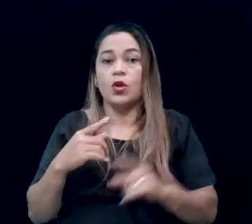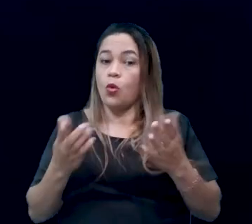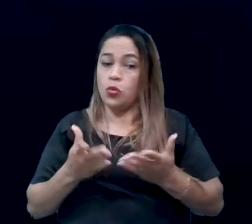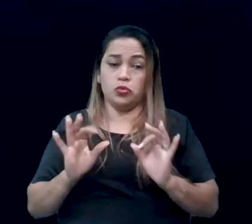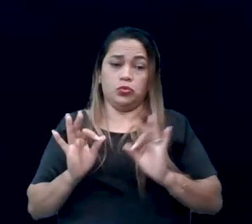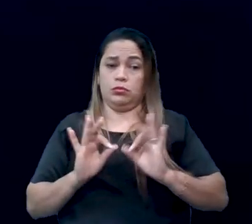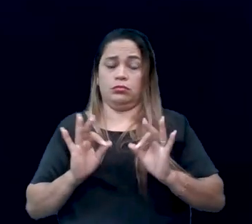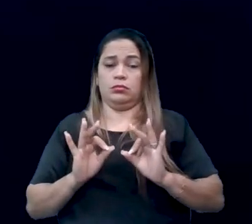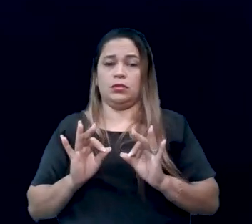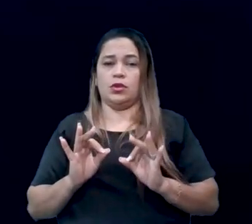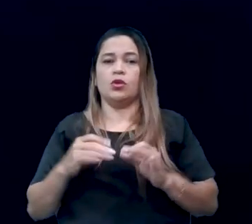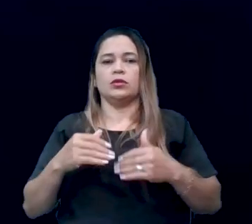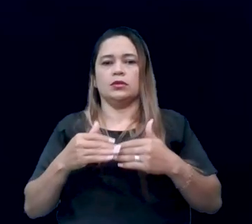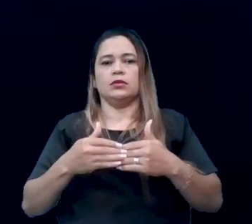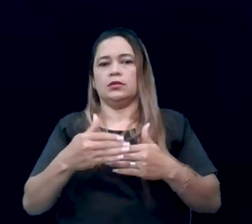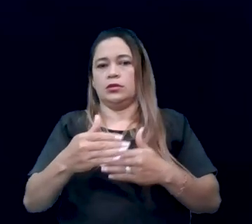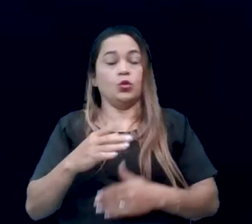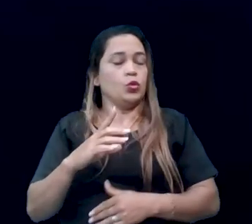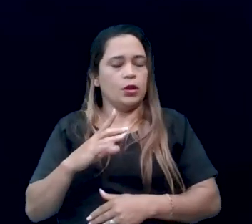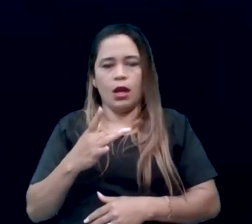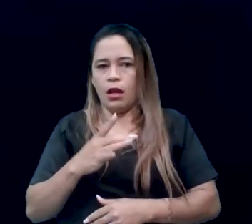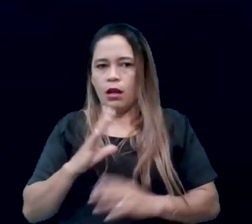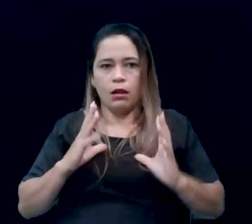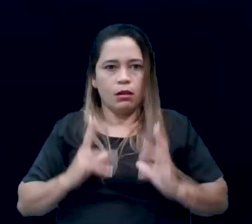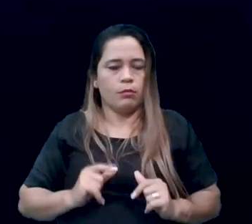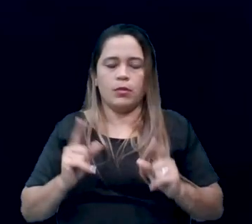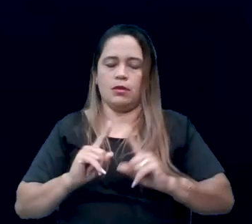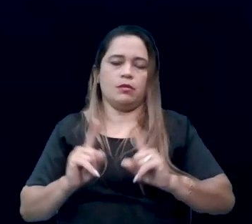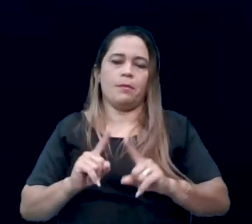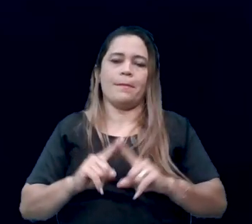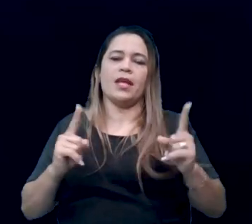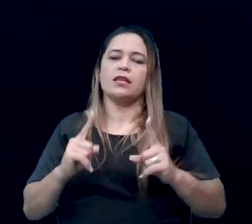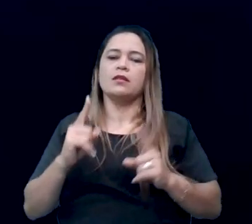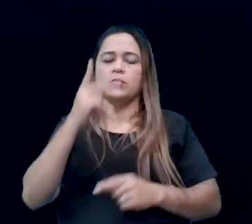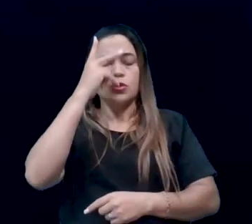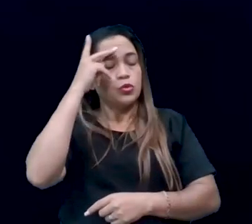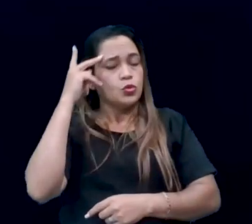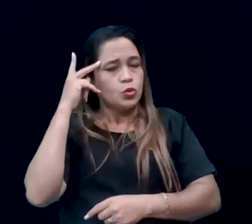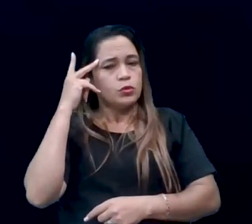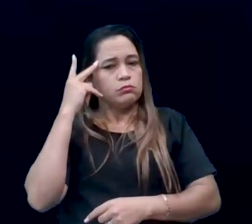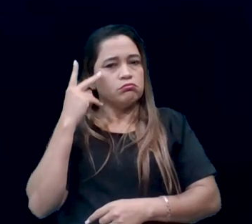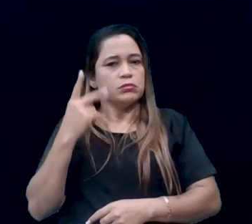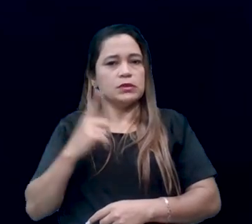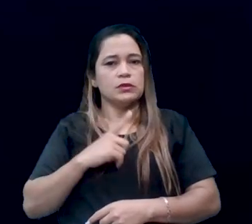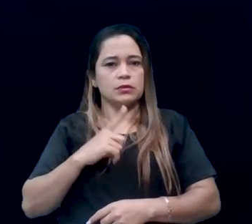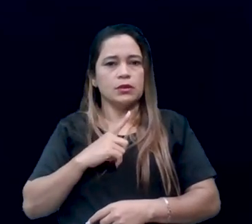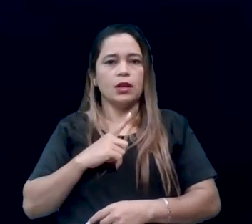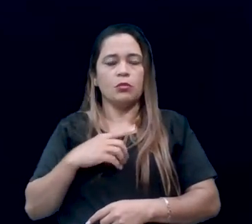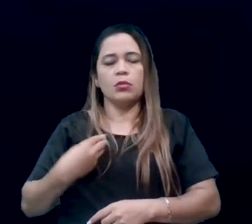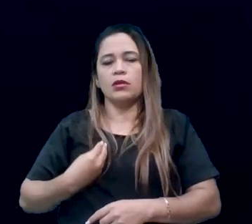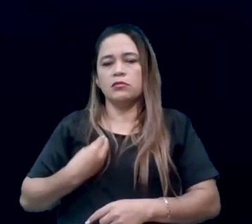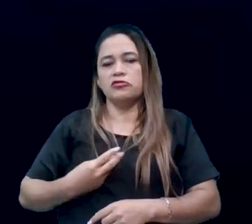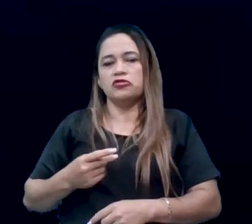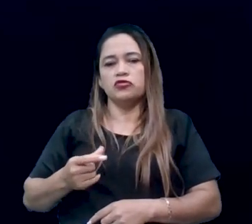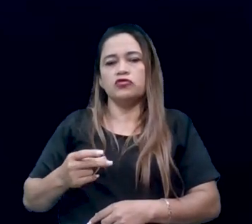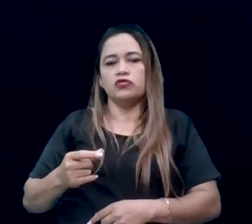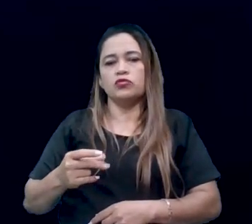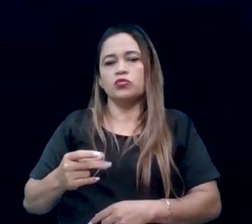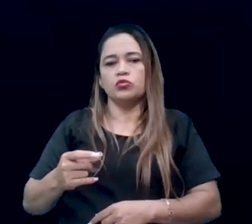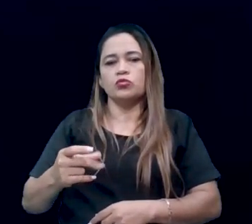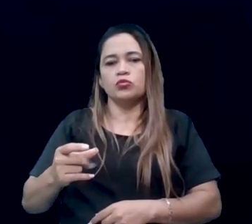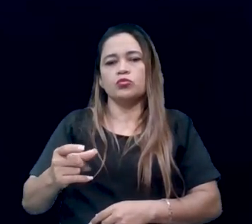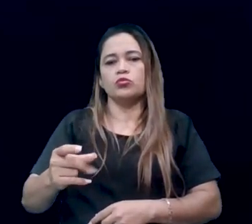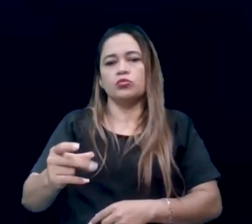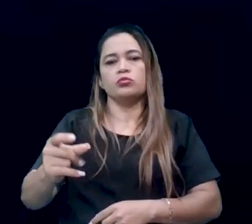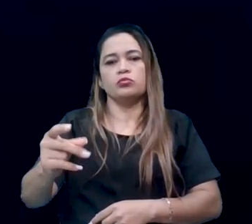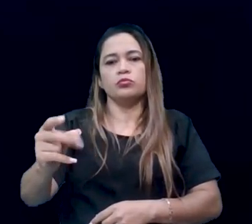não. Hoje a gente continua sem cura para a doença, mas pelo menos o paciente ele vai ter o quê? Uma chance de vida ao longo de todo o restante de